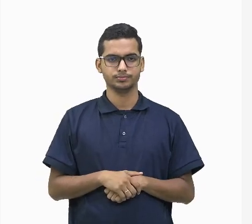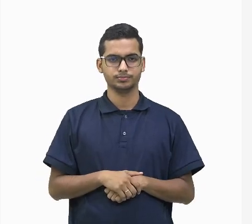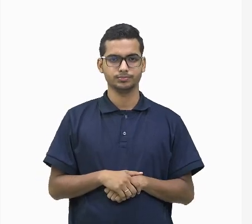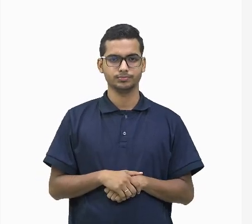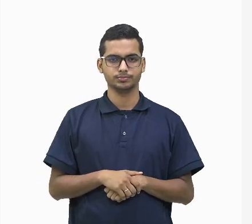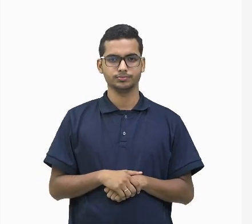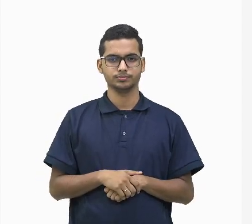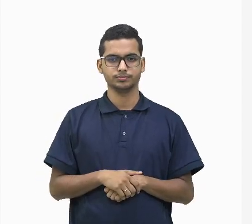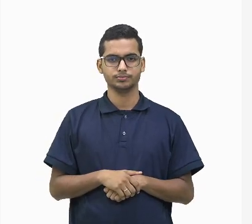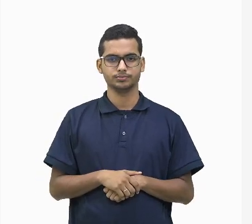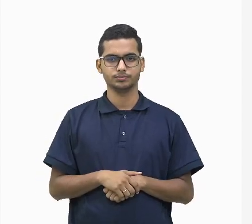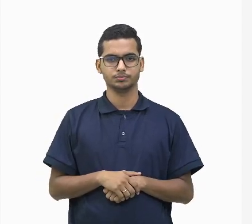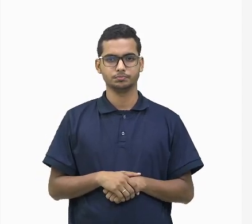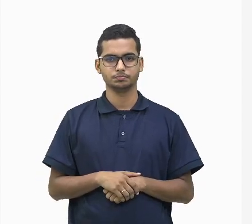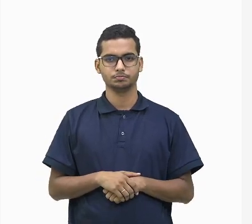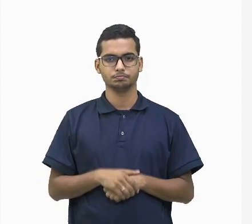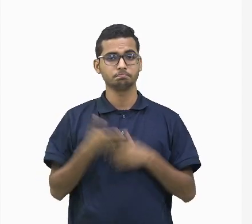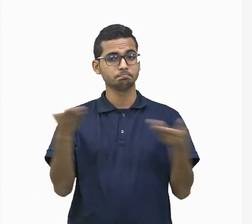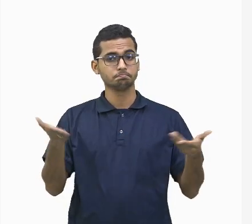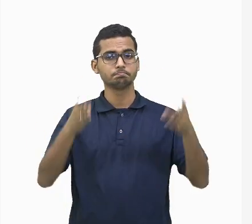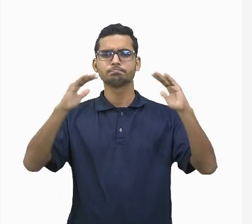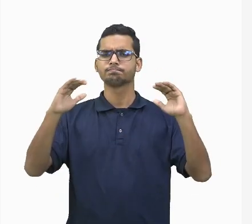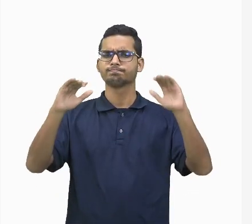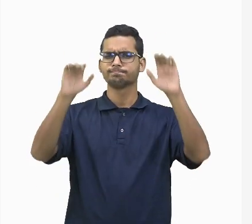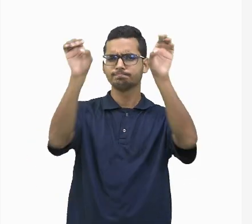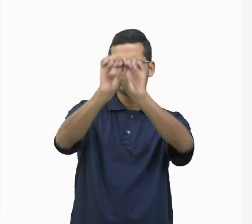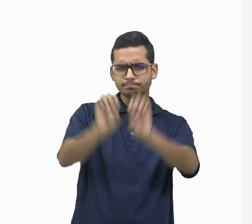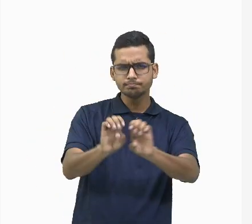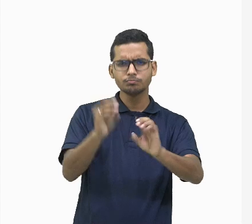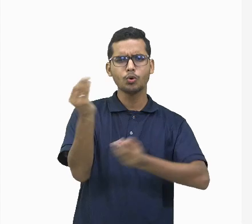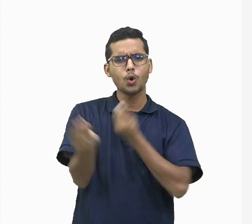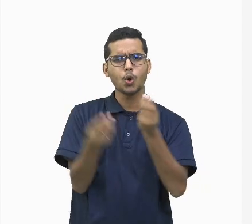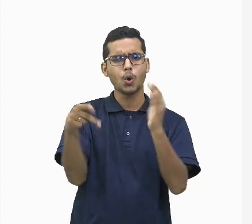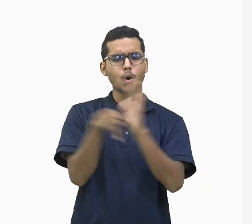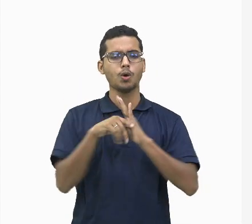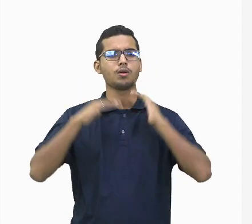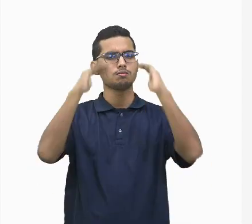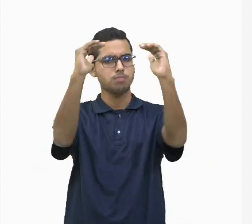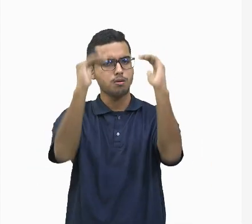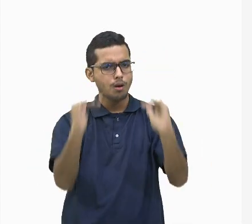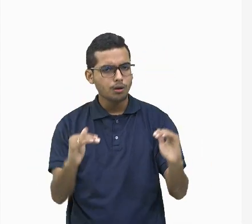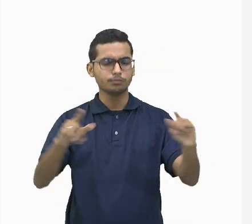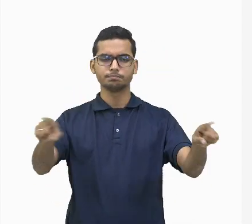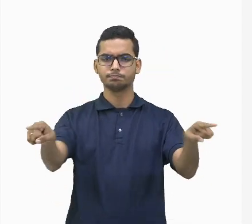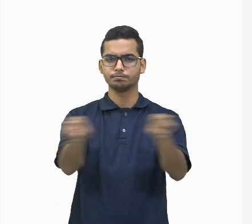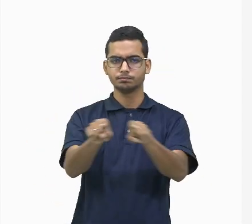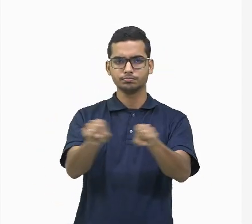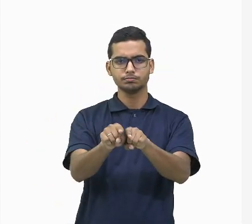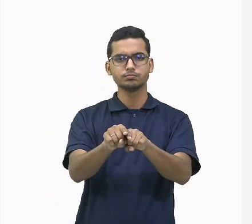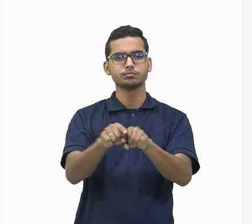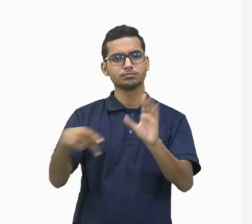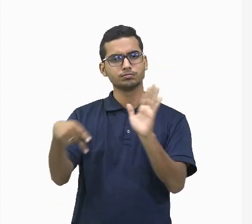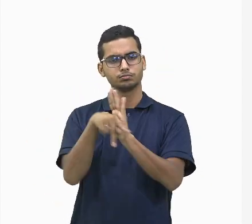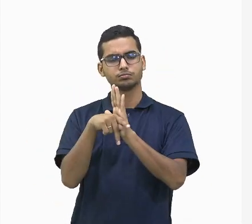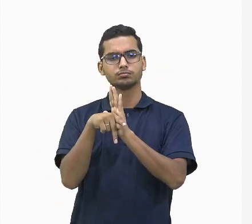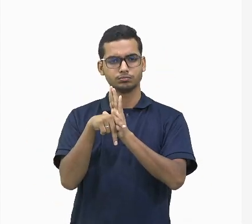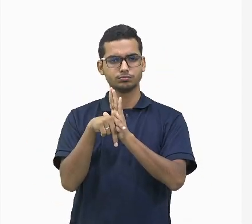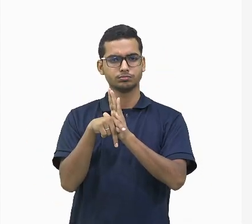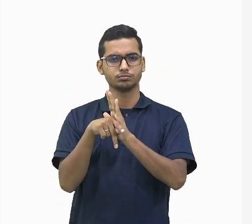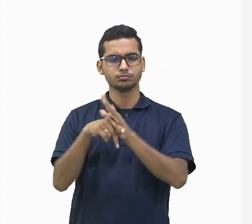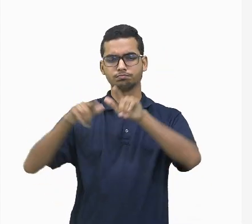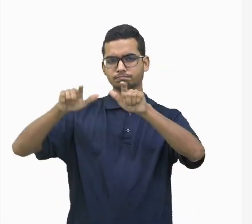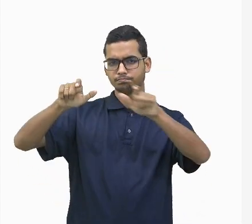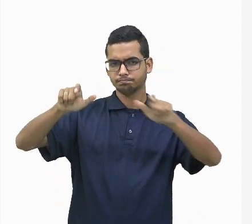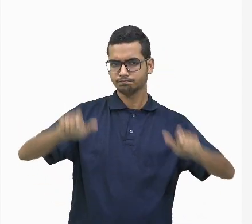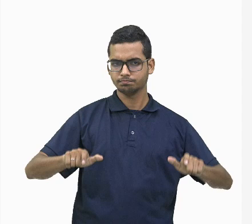Sociedade feudal, nós vamos ter uma estrutura hierárquica e estamental. Vamos ver o que isso